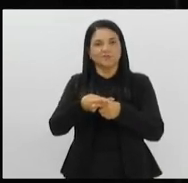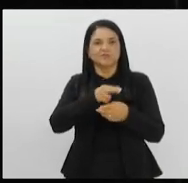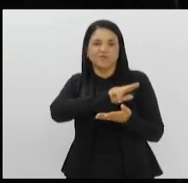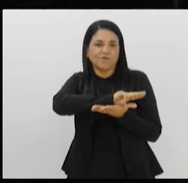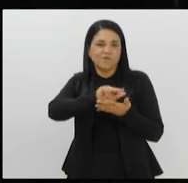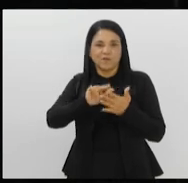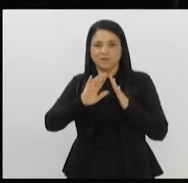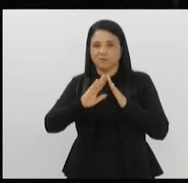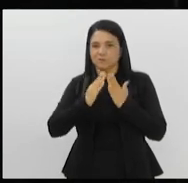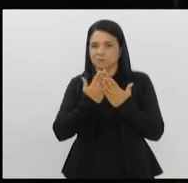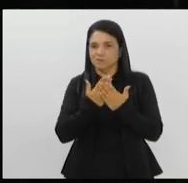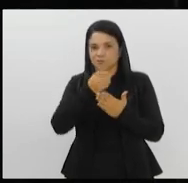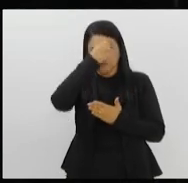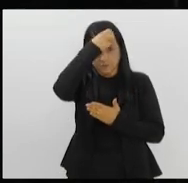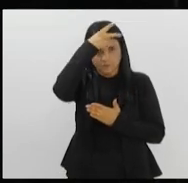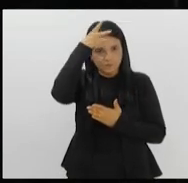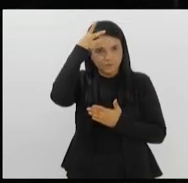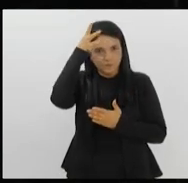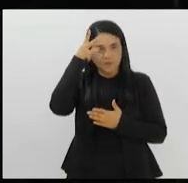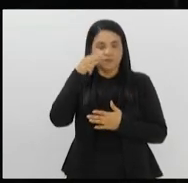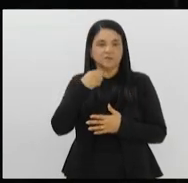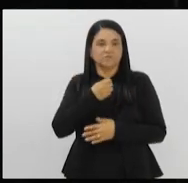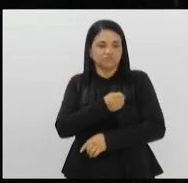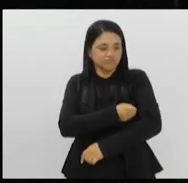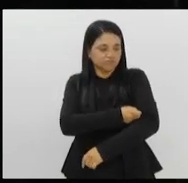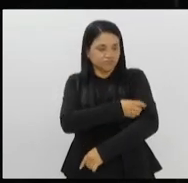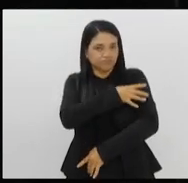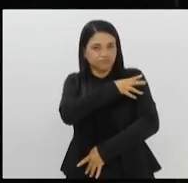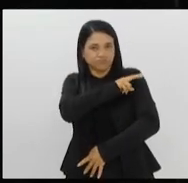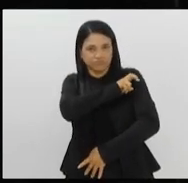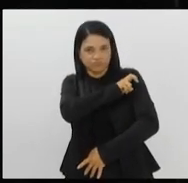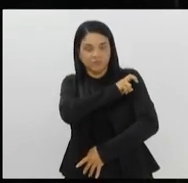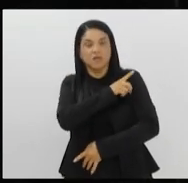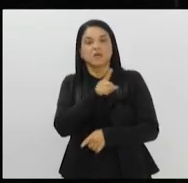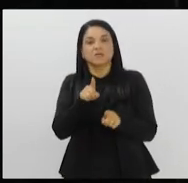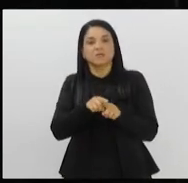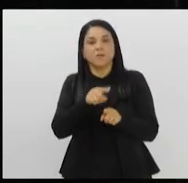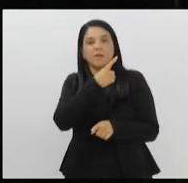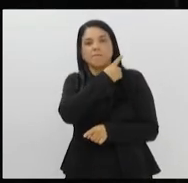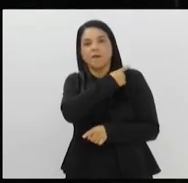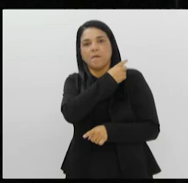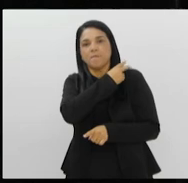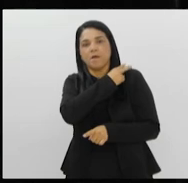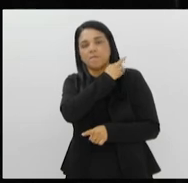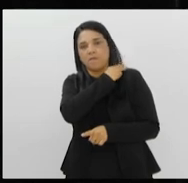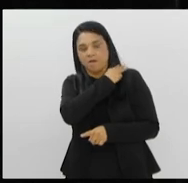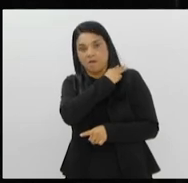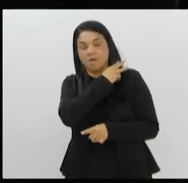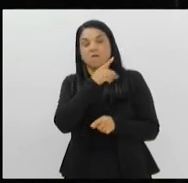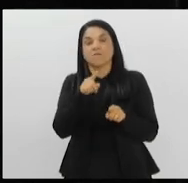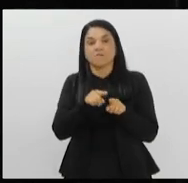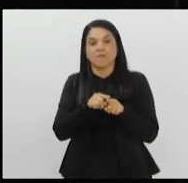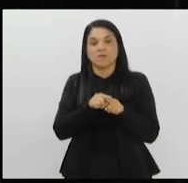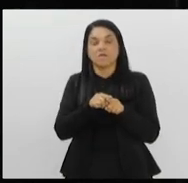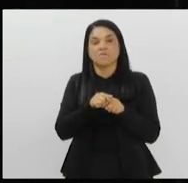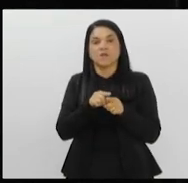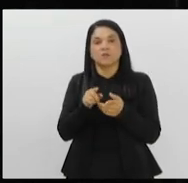escolas municipais, tanto nos anos iniciais quanto nos anos finais, pelos